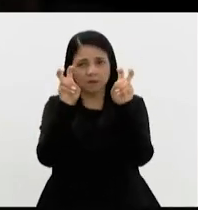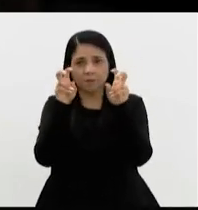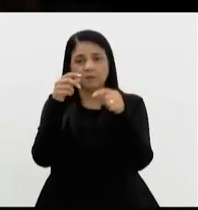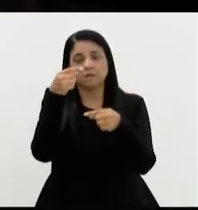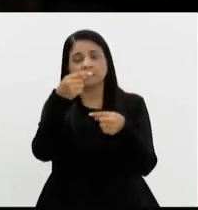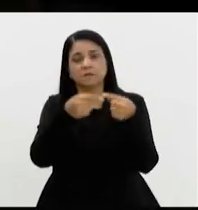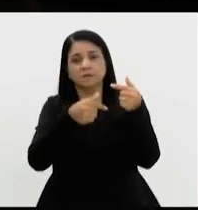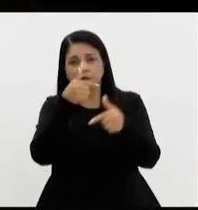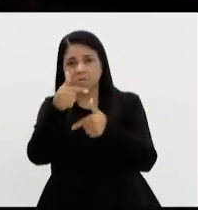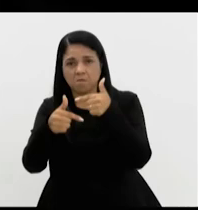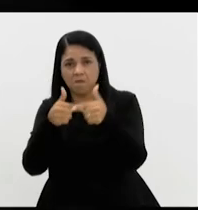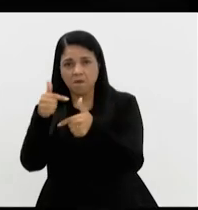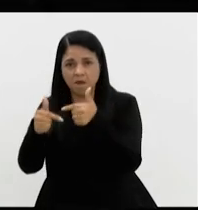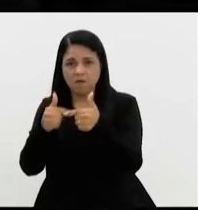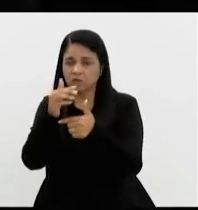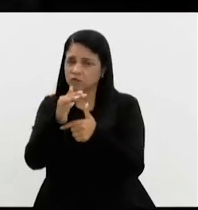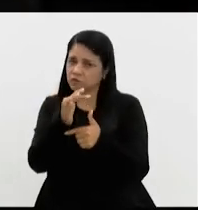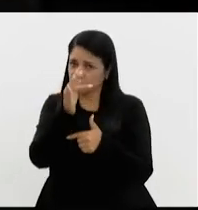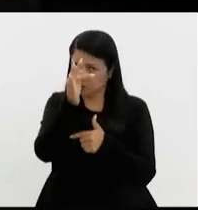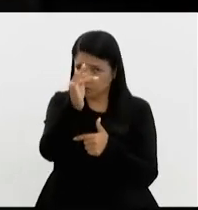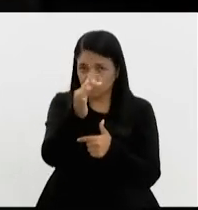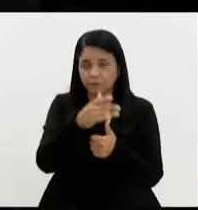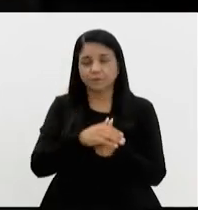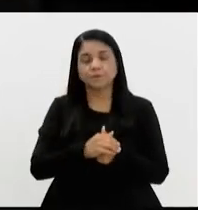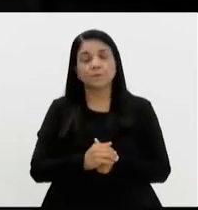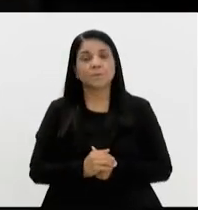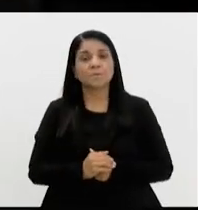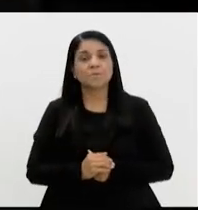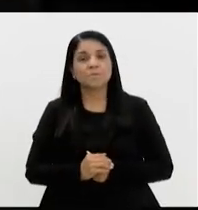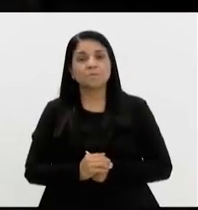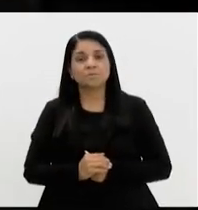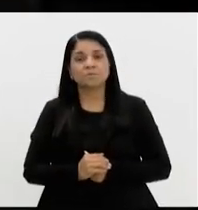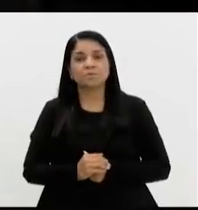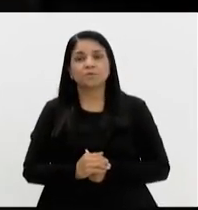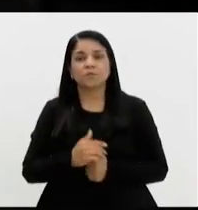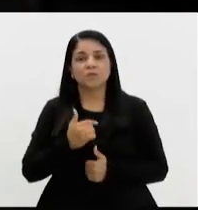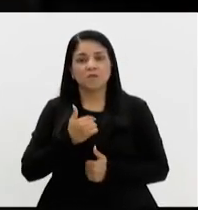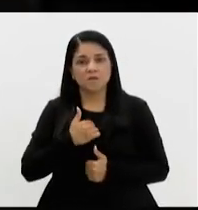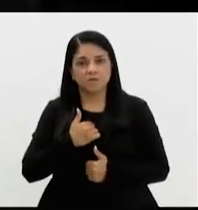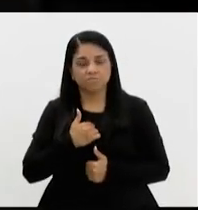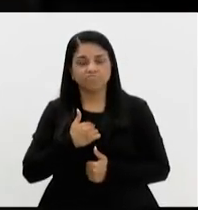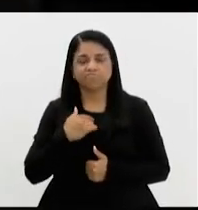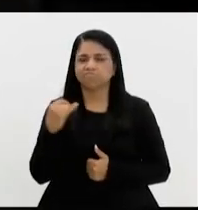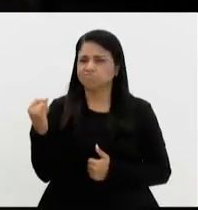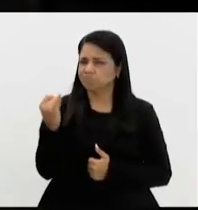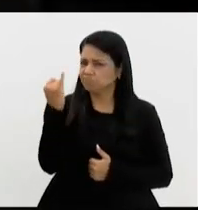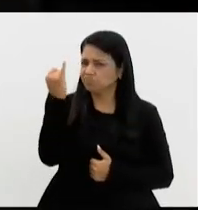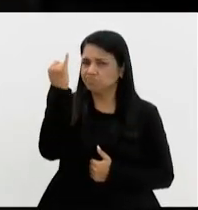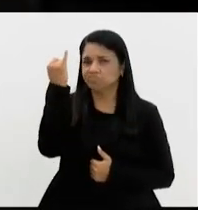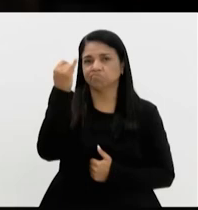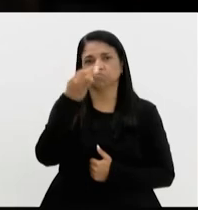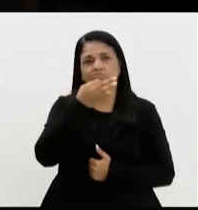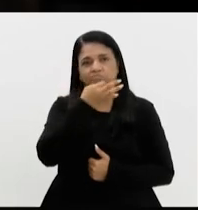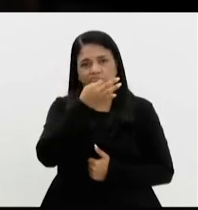trabalhos seus trabalhos futuros e eu achei acho muito importante